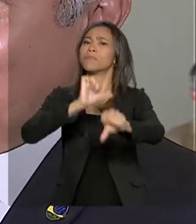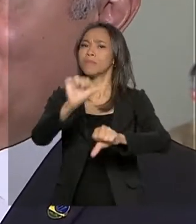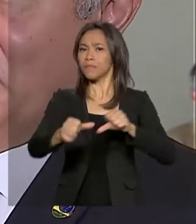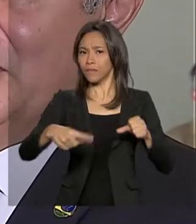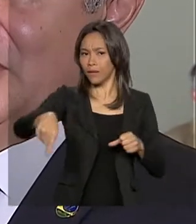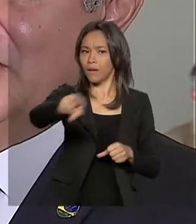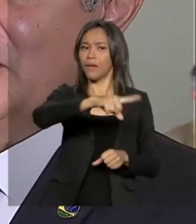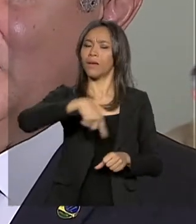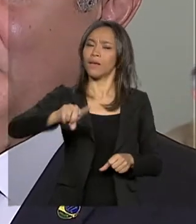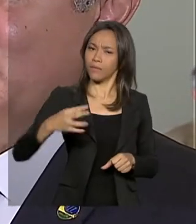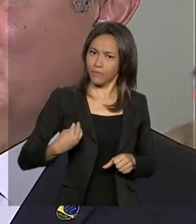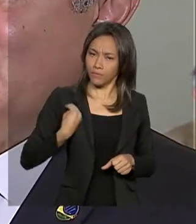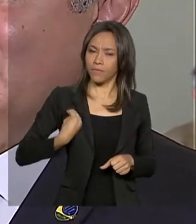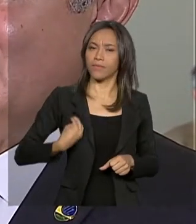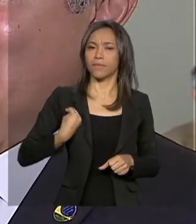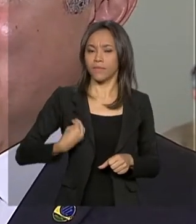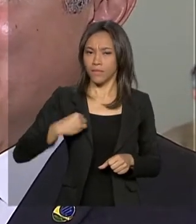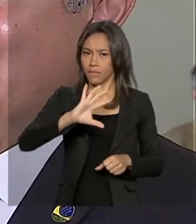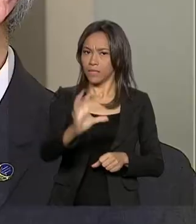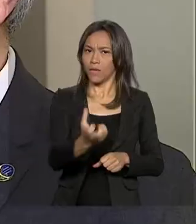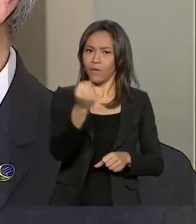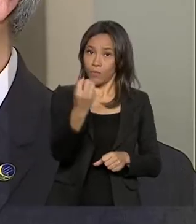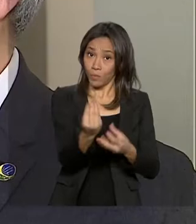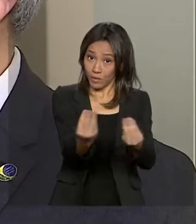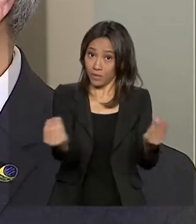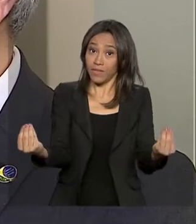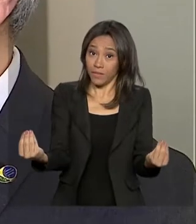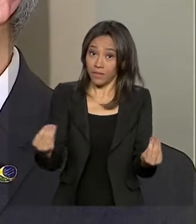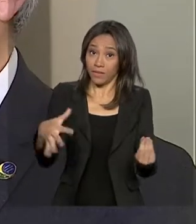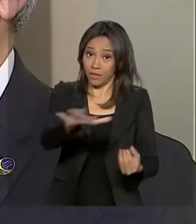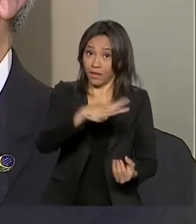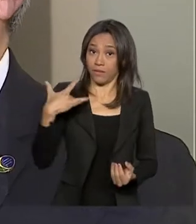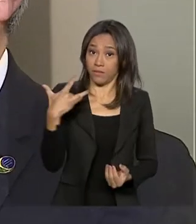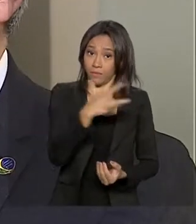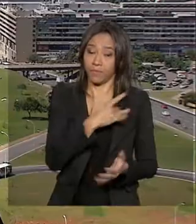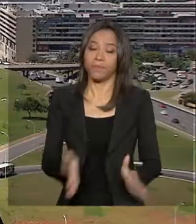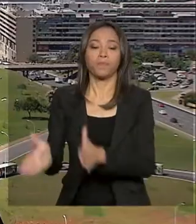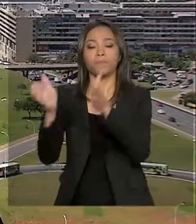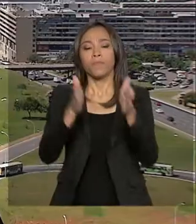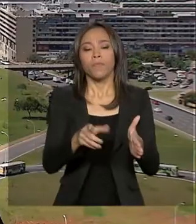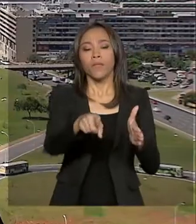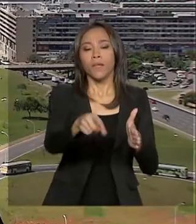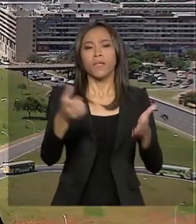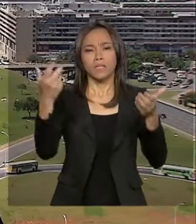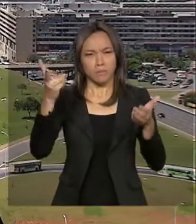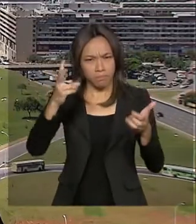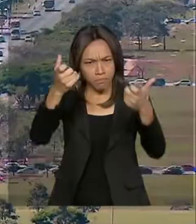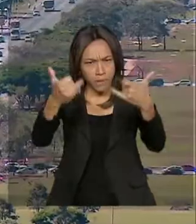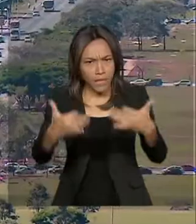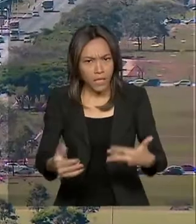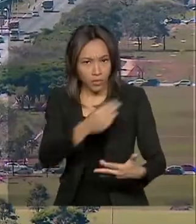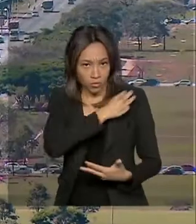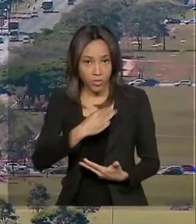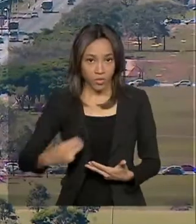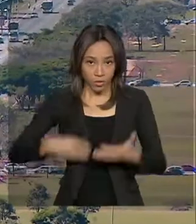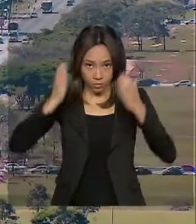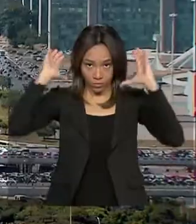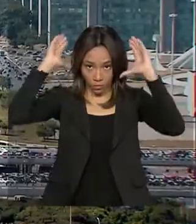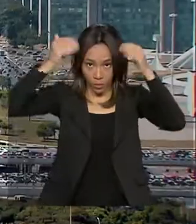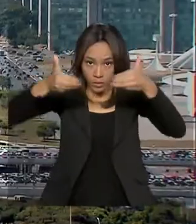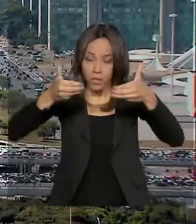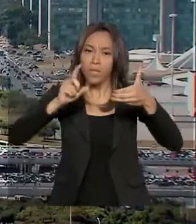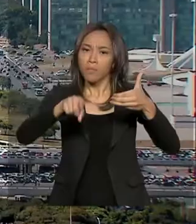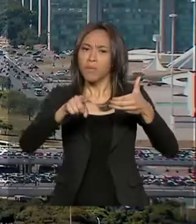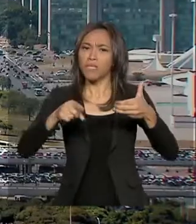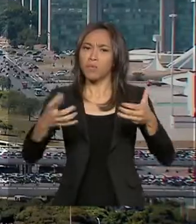vida, literalmente, vai salvar muitas vidas pelo Brasil. Marcos Pontes ressaltou que mesmo com o contingenciamento que atingiu todos os